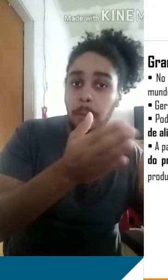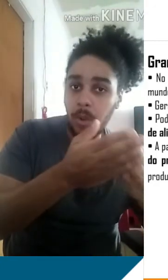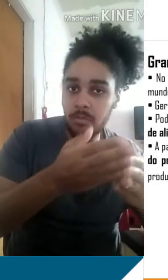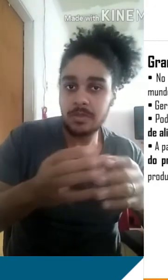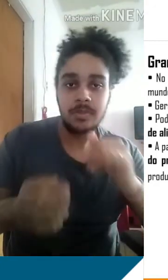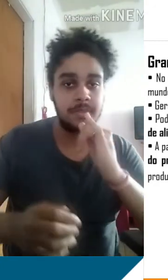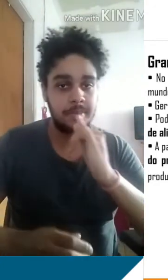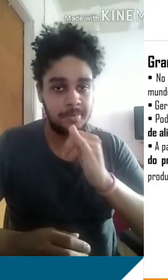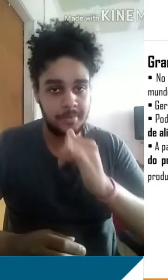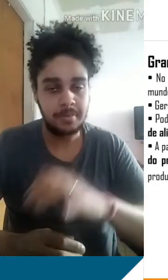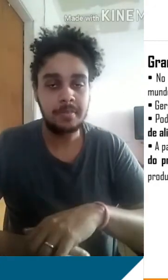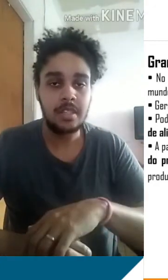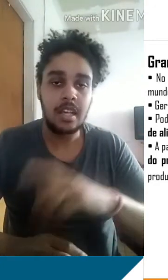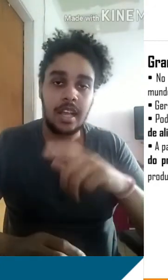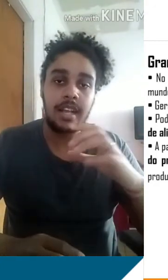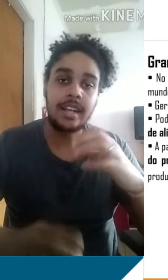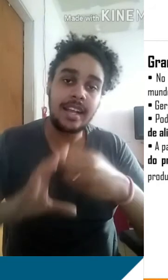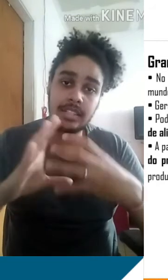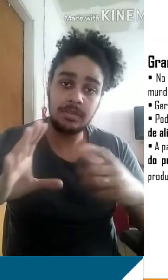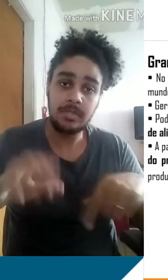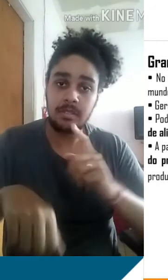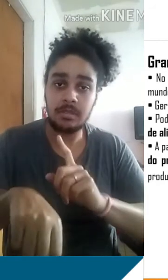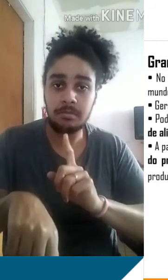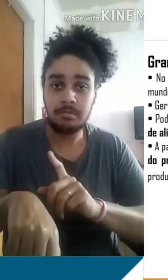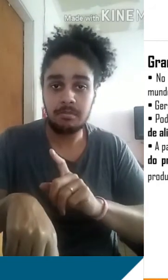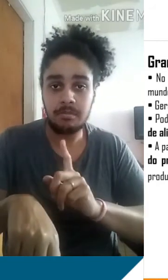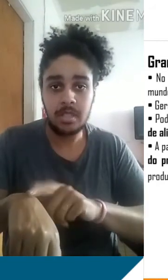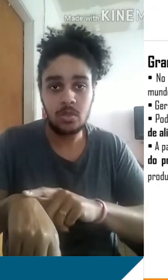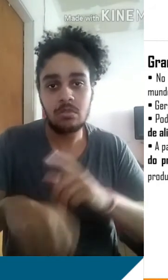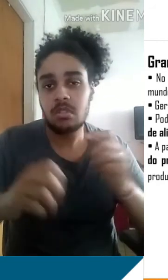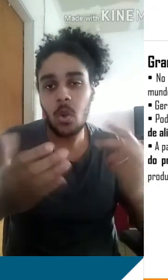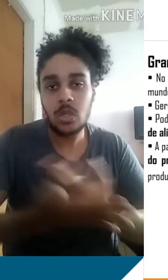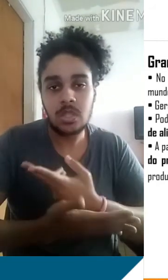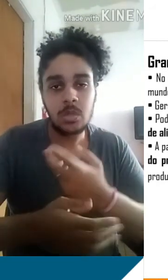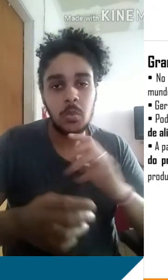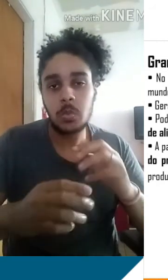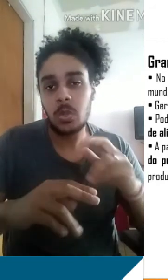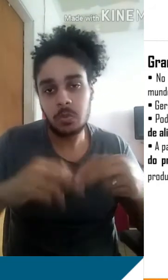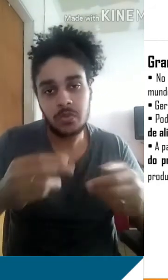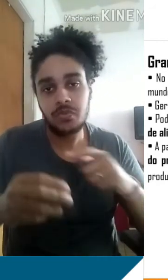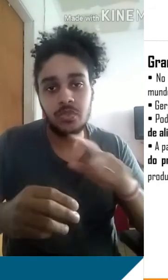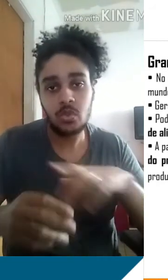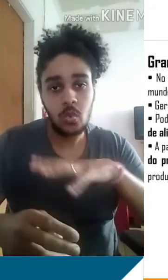fatores que esses locais apresentam. Geralmente, países mais pobres apresentam, entre outras coisas,